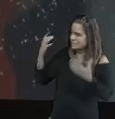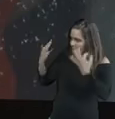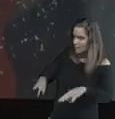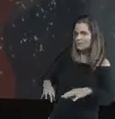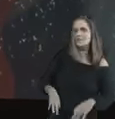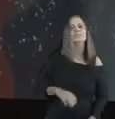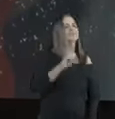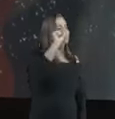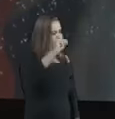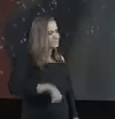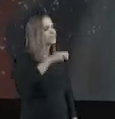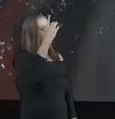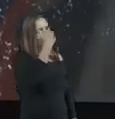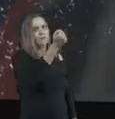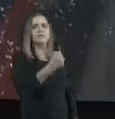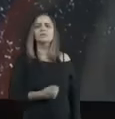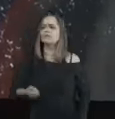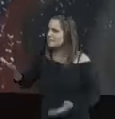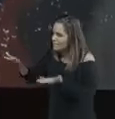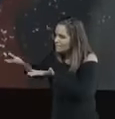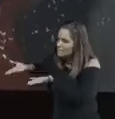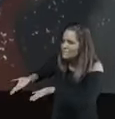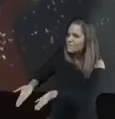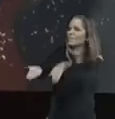é: quantos você trouxe?